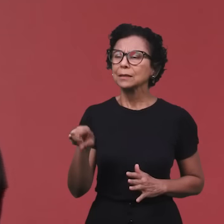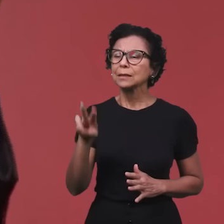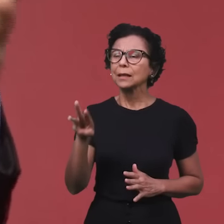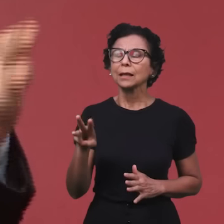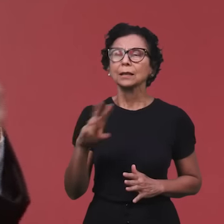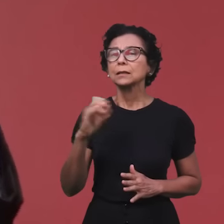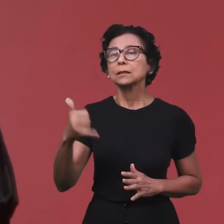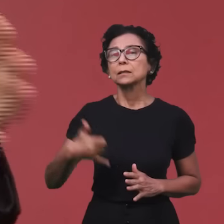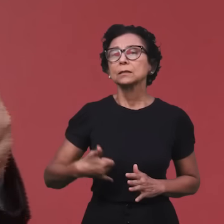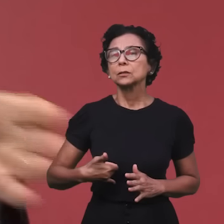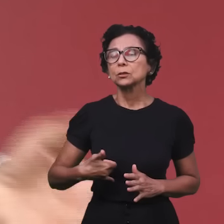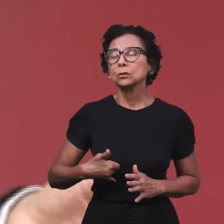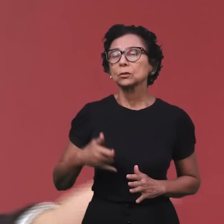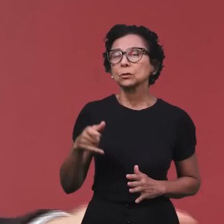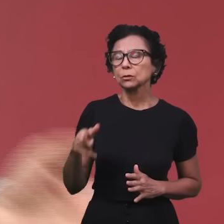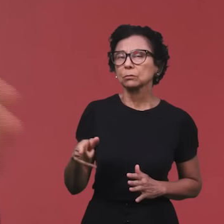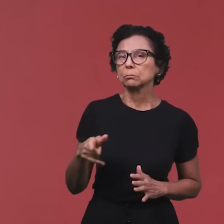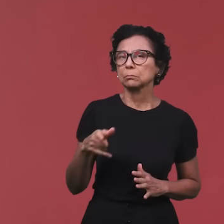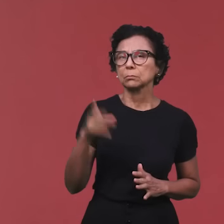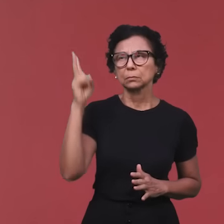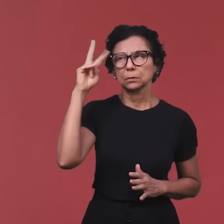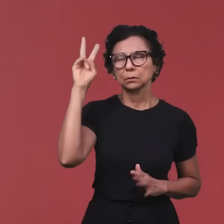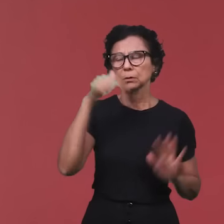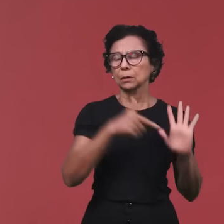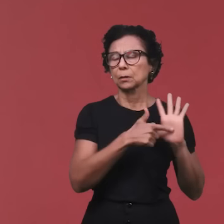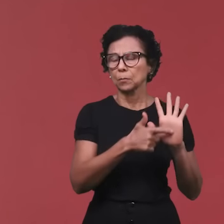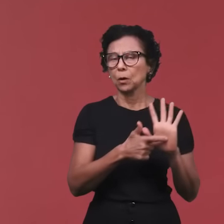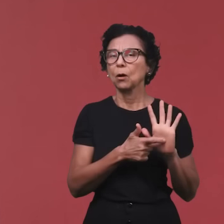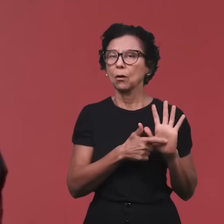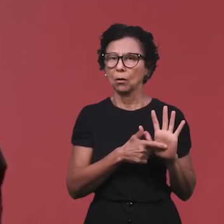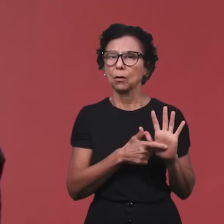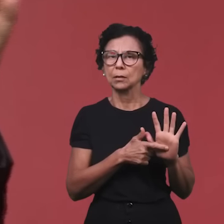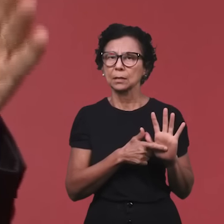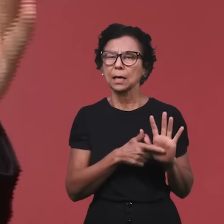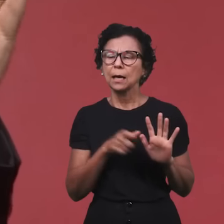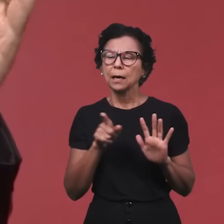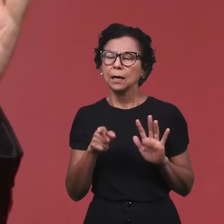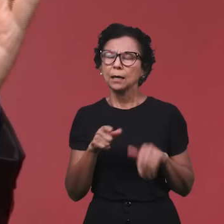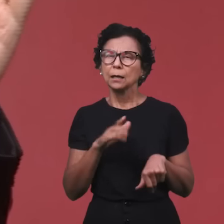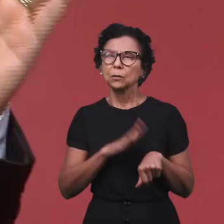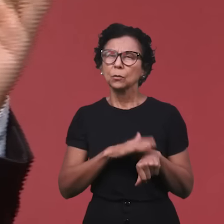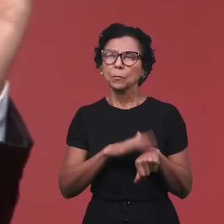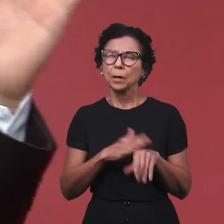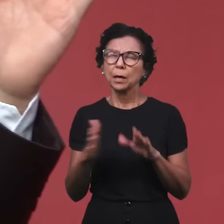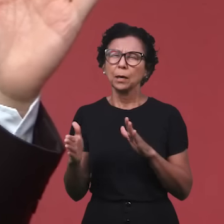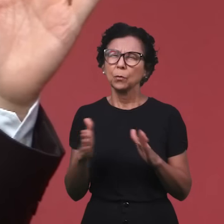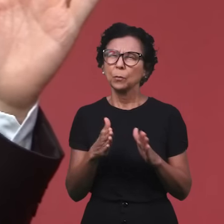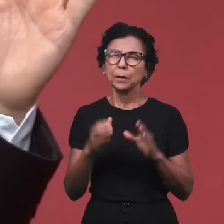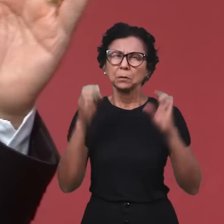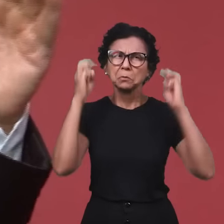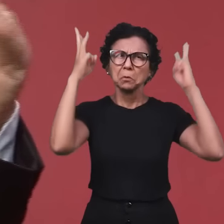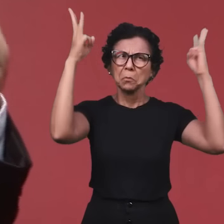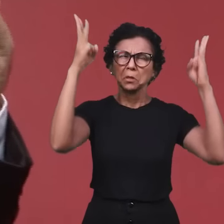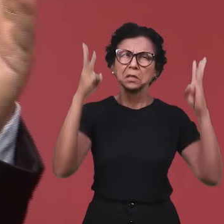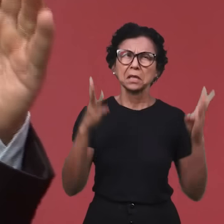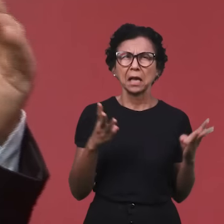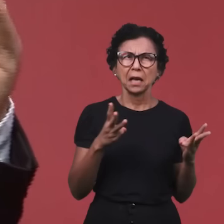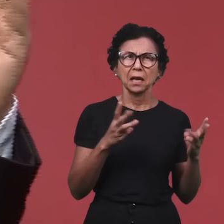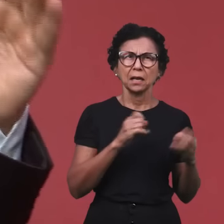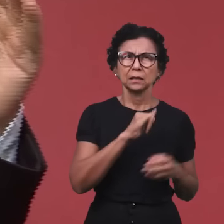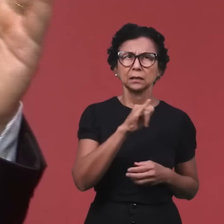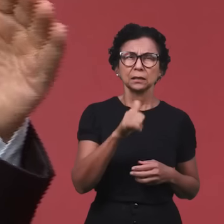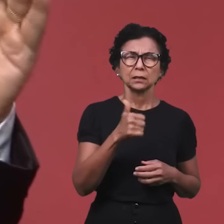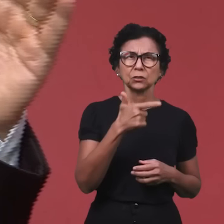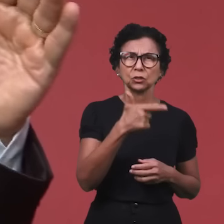os historiadores, não está escrito na Bíblia aqui, mas ele é contemporâneo da época de Moisés ou dos patriarcas, ou até antes. Alguns dizem que ele